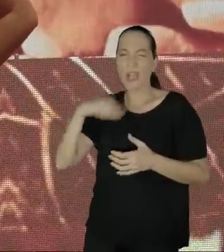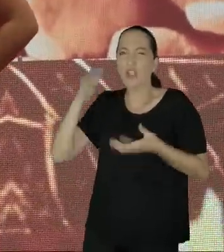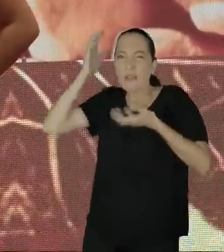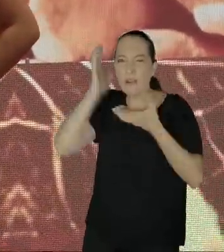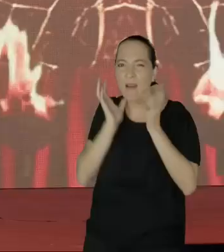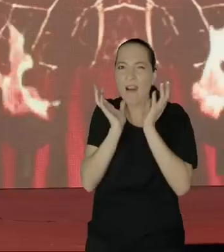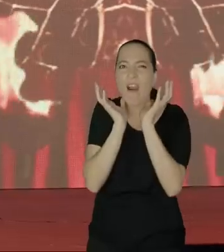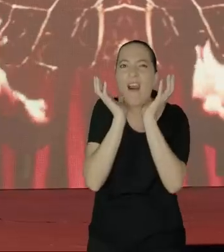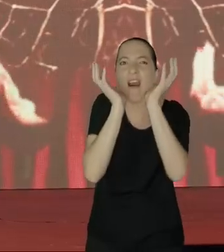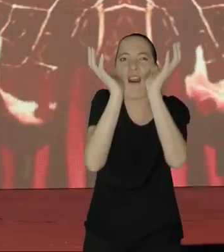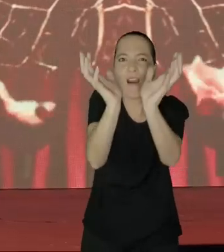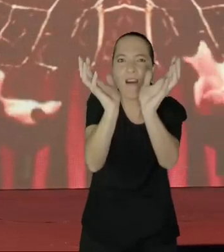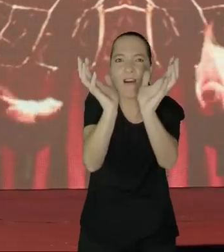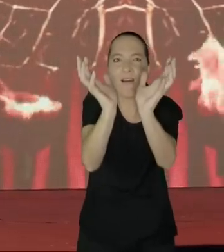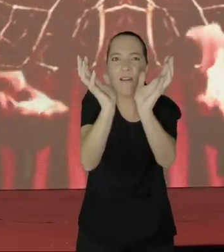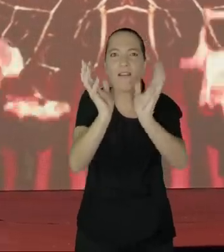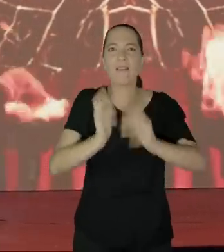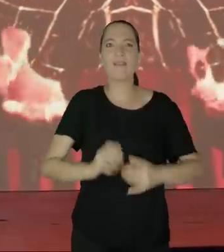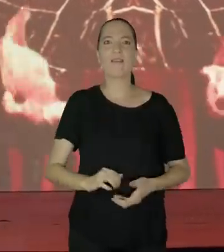cabeça do profeta.